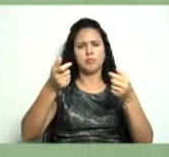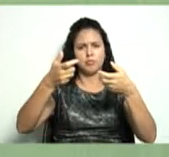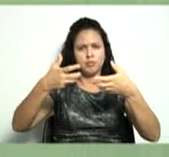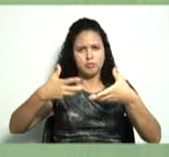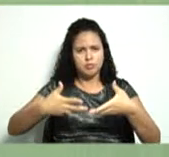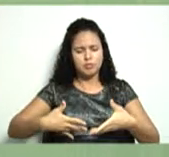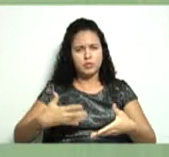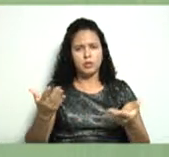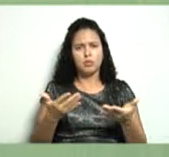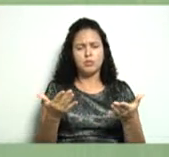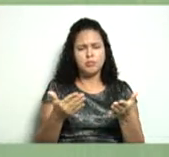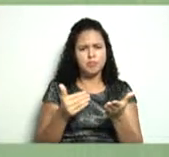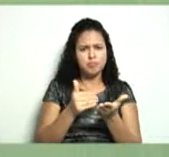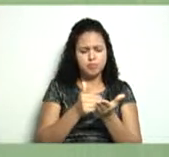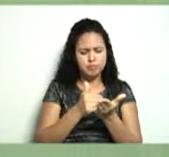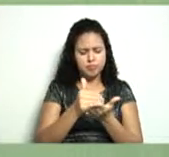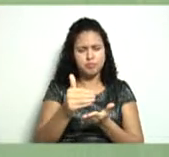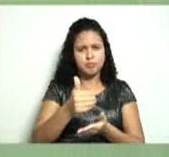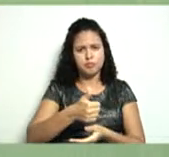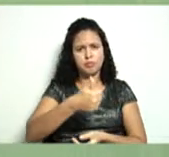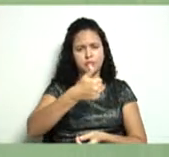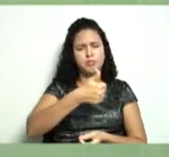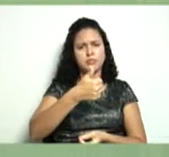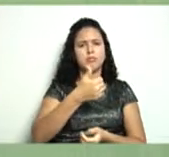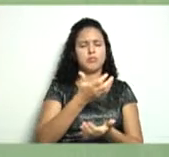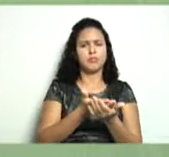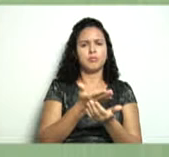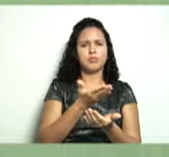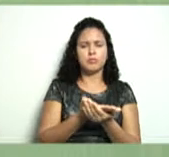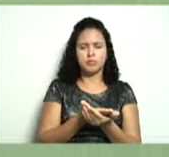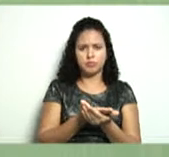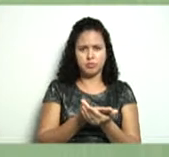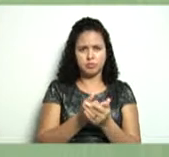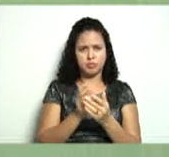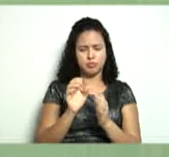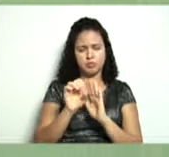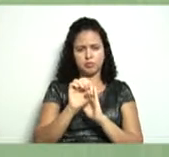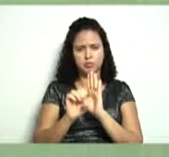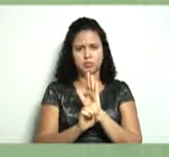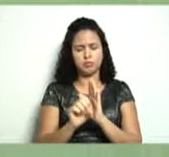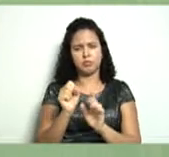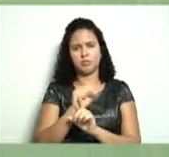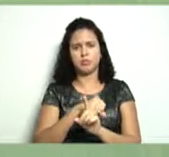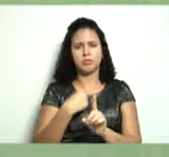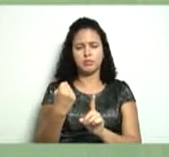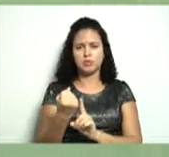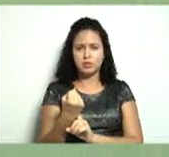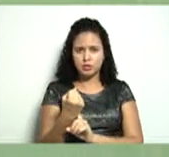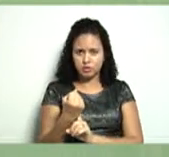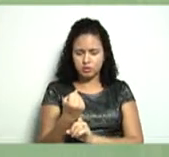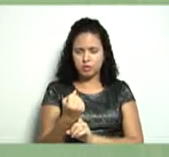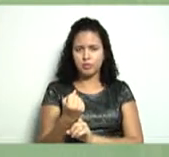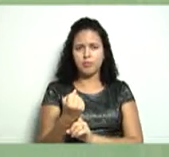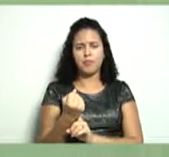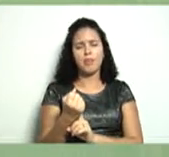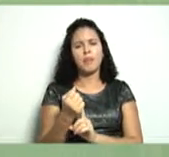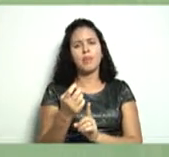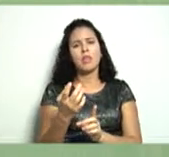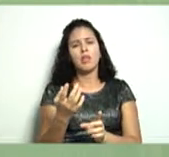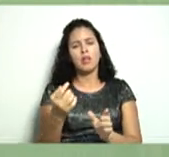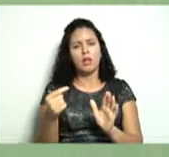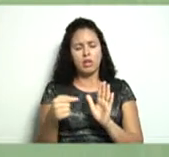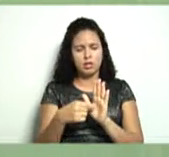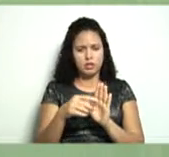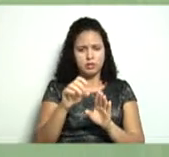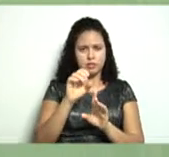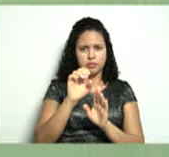vem falando desde a primeira aula sobre o Estatuto Social. Não falei nada demais hoje. Eu disse que o quê? O Estatuto é o quê? Ele